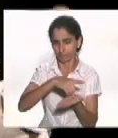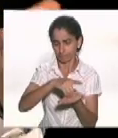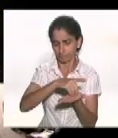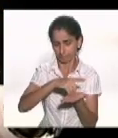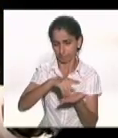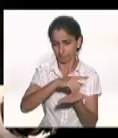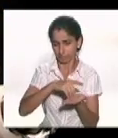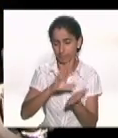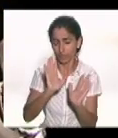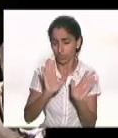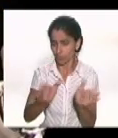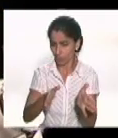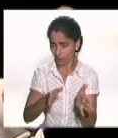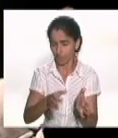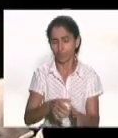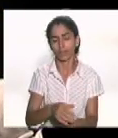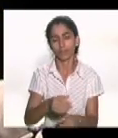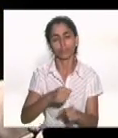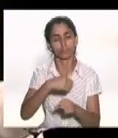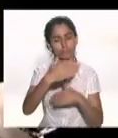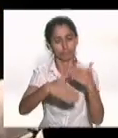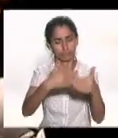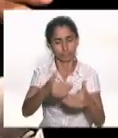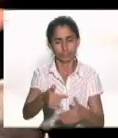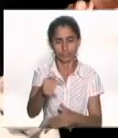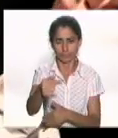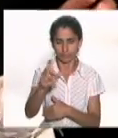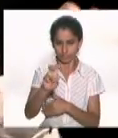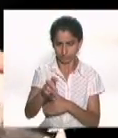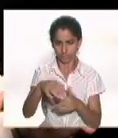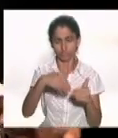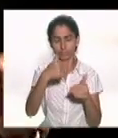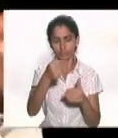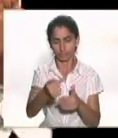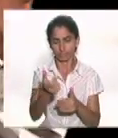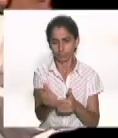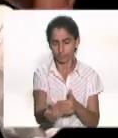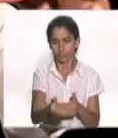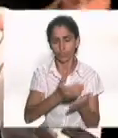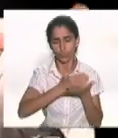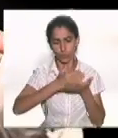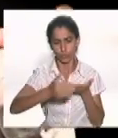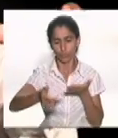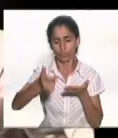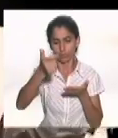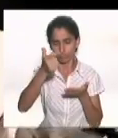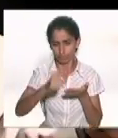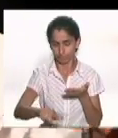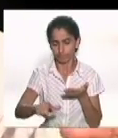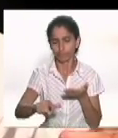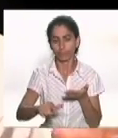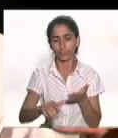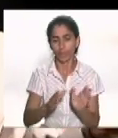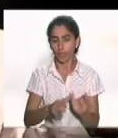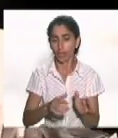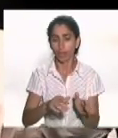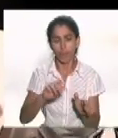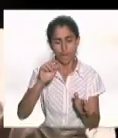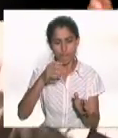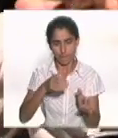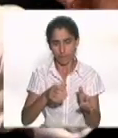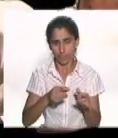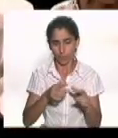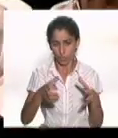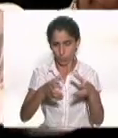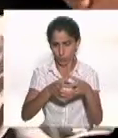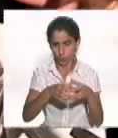primeiro. Depois, 75, 6, começamos a fazer. Já estava a Black Rio, já